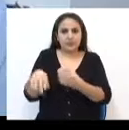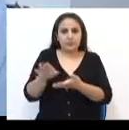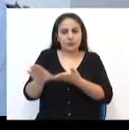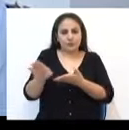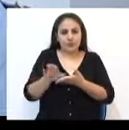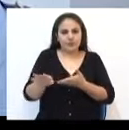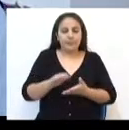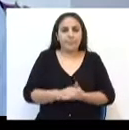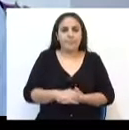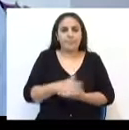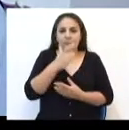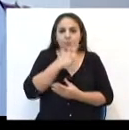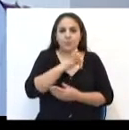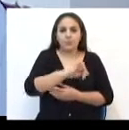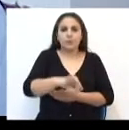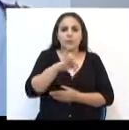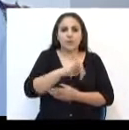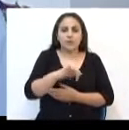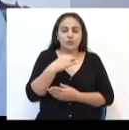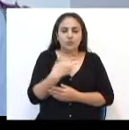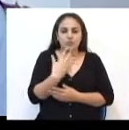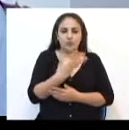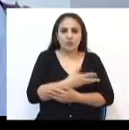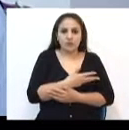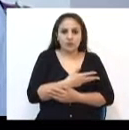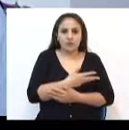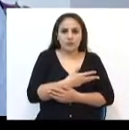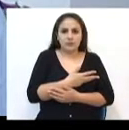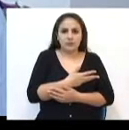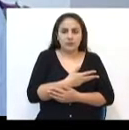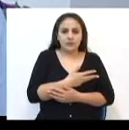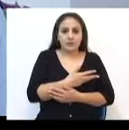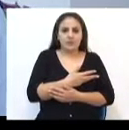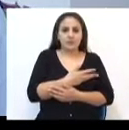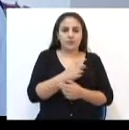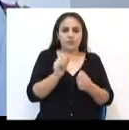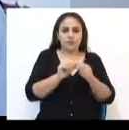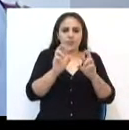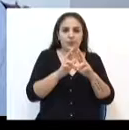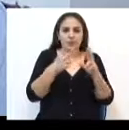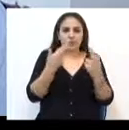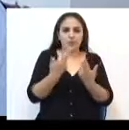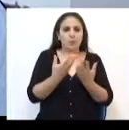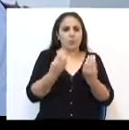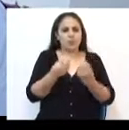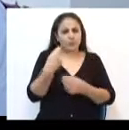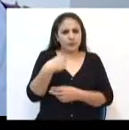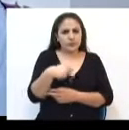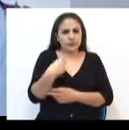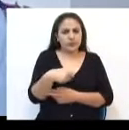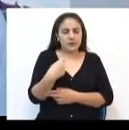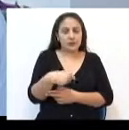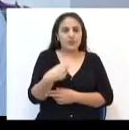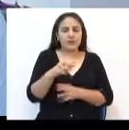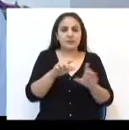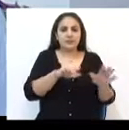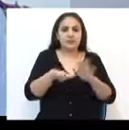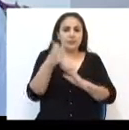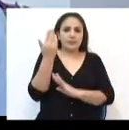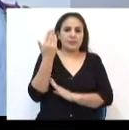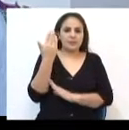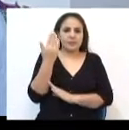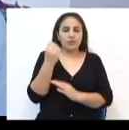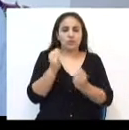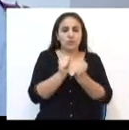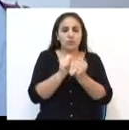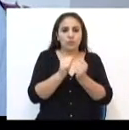os investimentos. Então acho que é importante, nós fizemos uma reunião muito necessária a semana